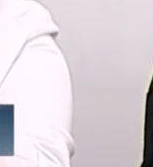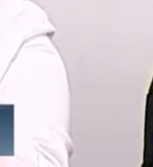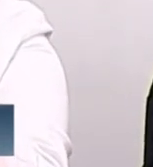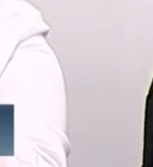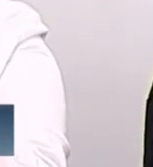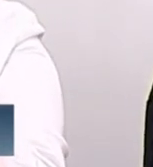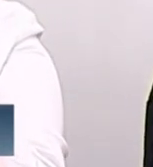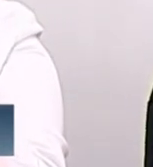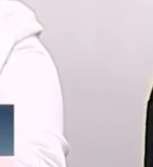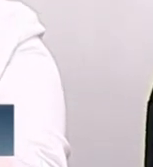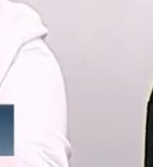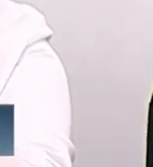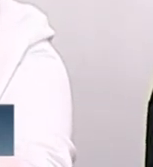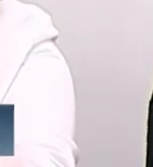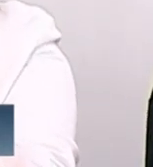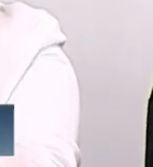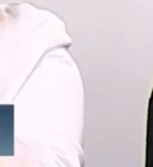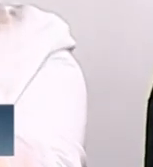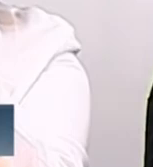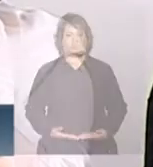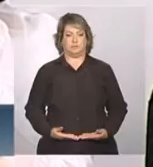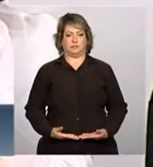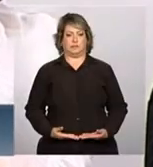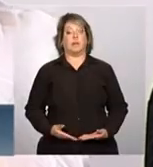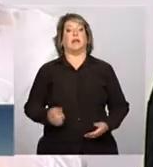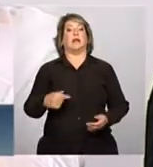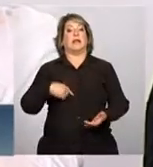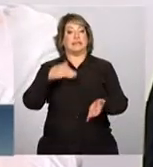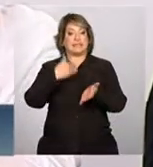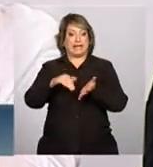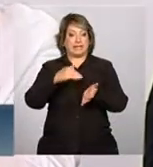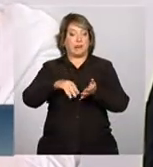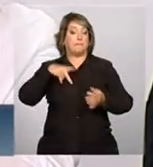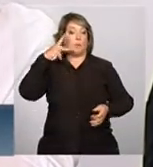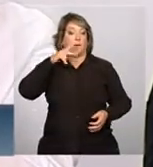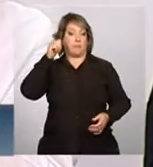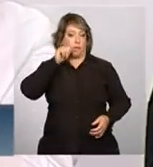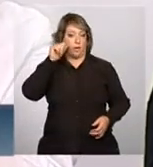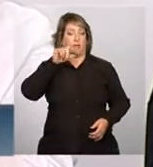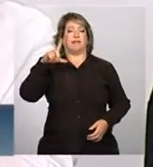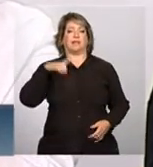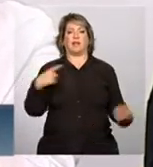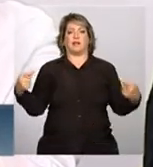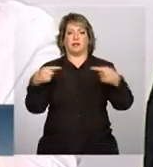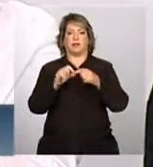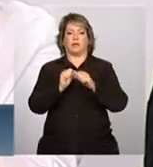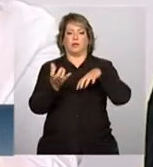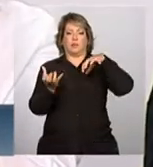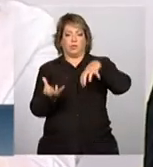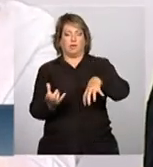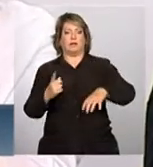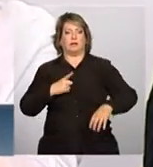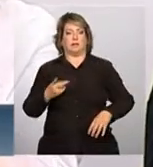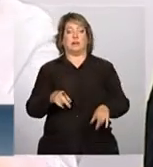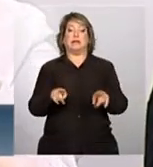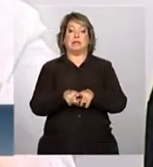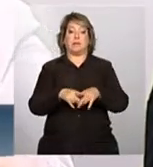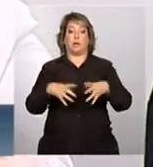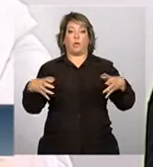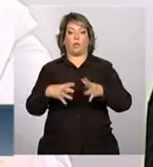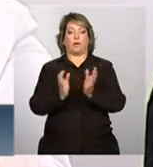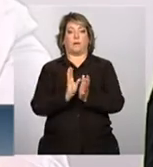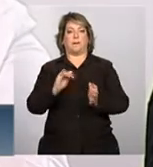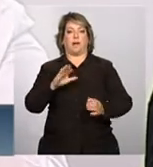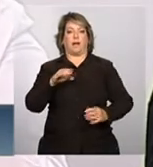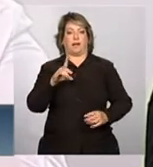do Senado e da Câmara, e também com a bancada masculina, né? Vide o exemplo